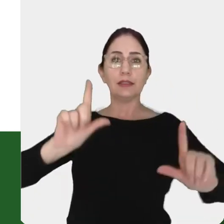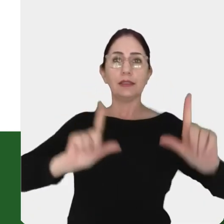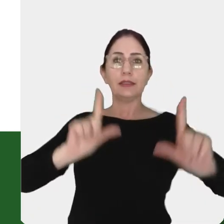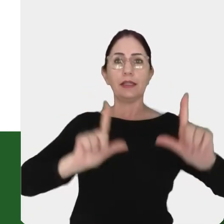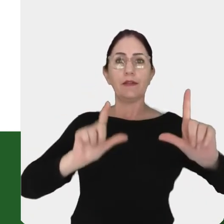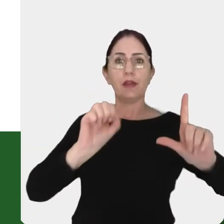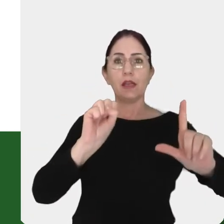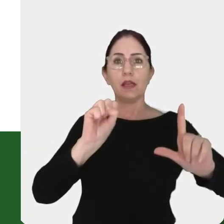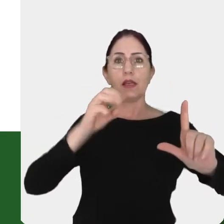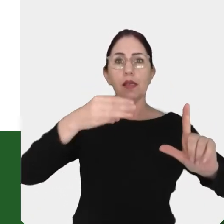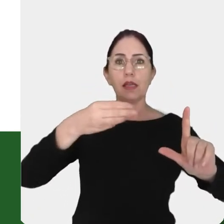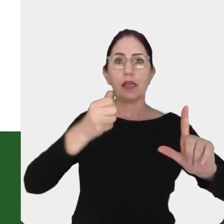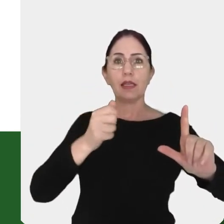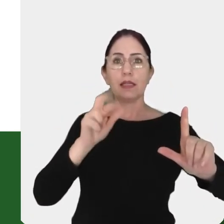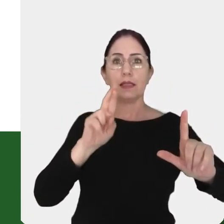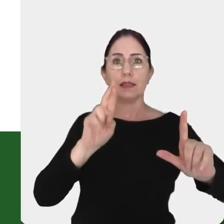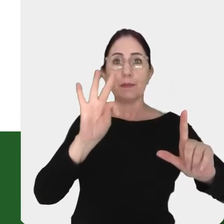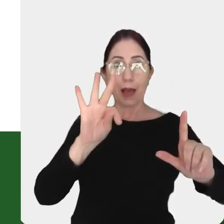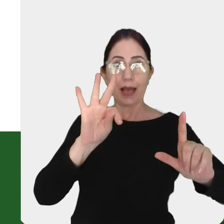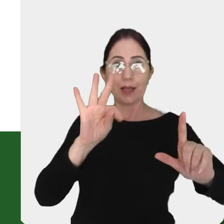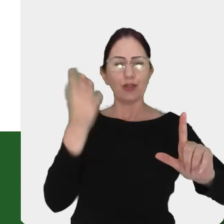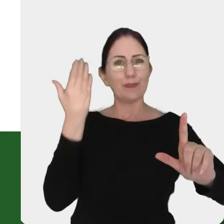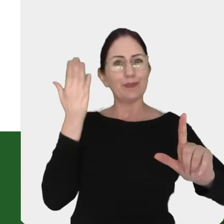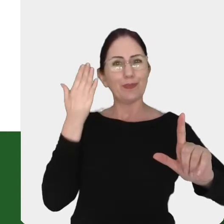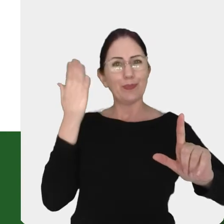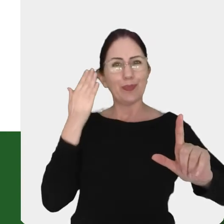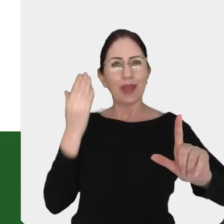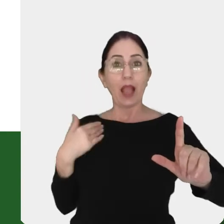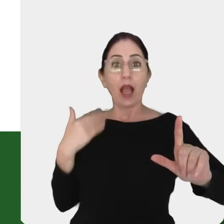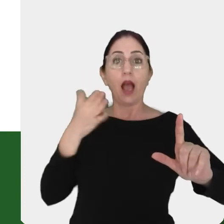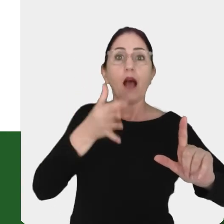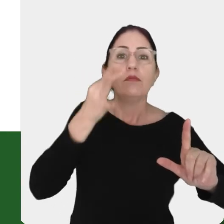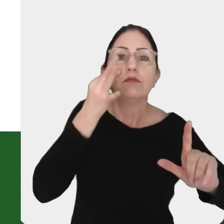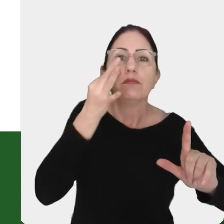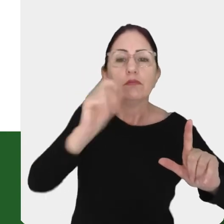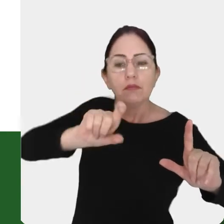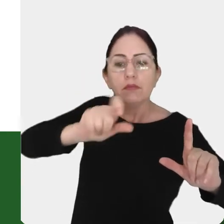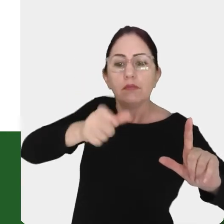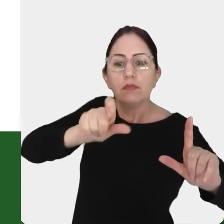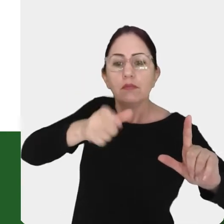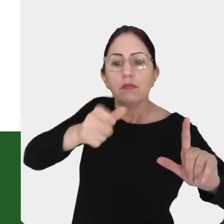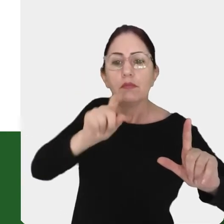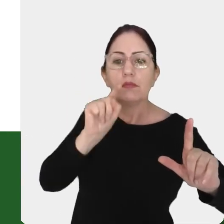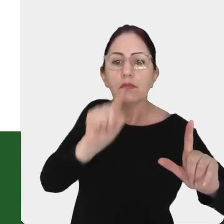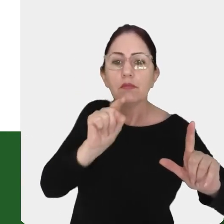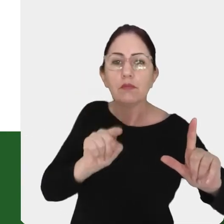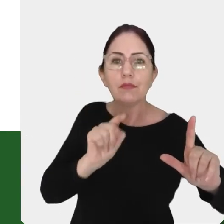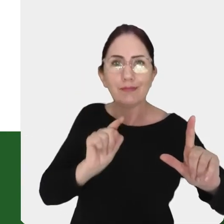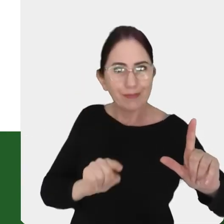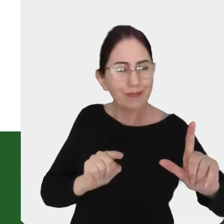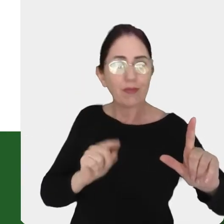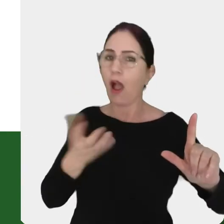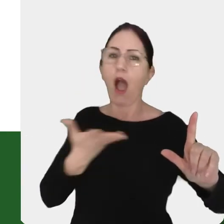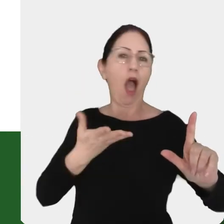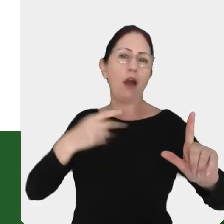TV. Então, a gente não mexe lá mais nos botões da televisão, nos botões físicos, né? A gente tem